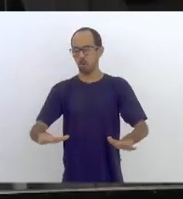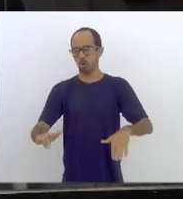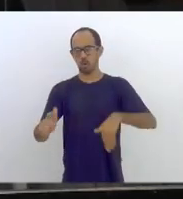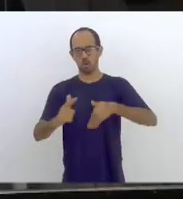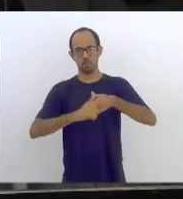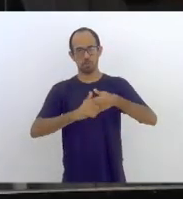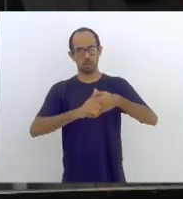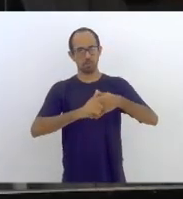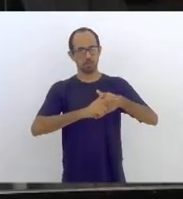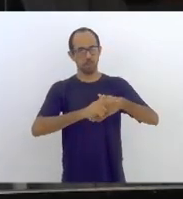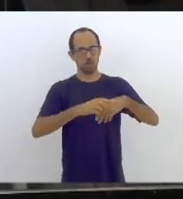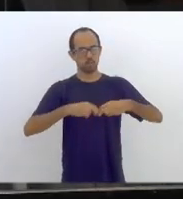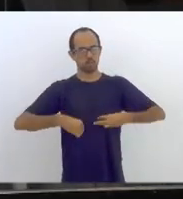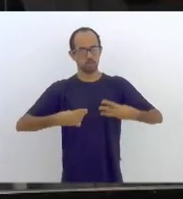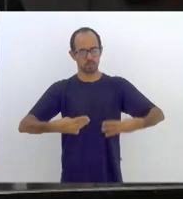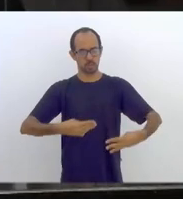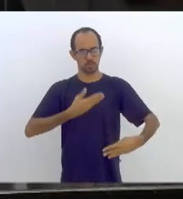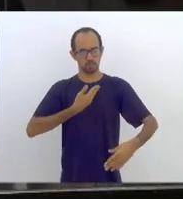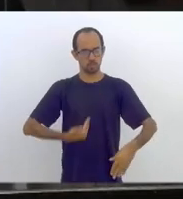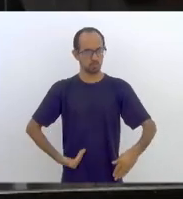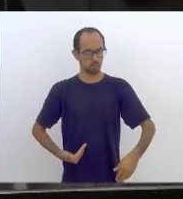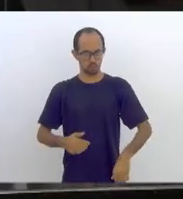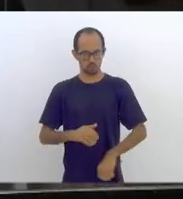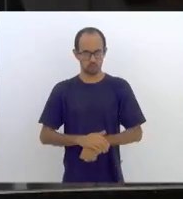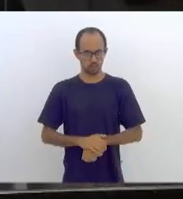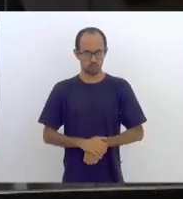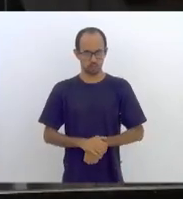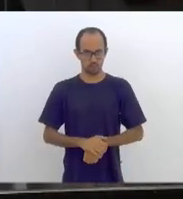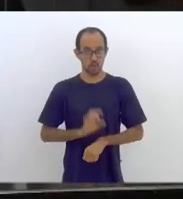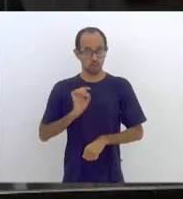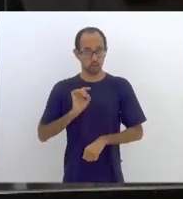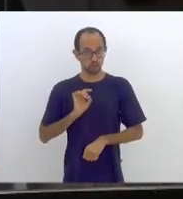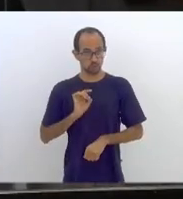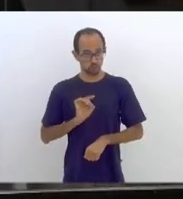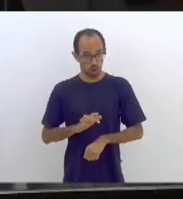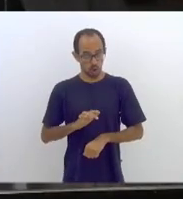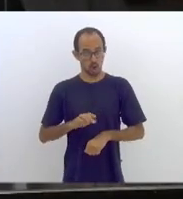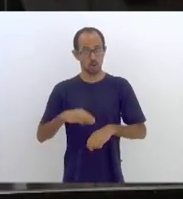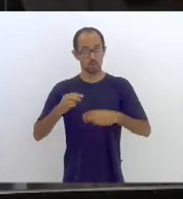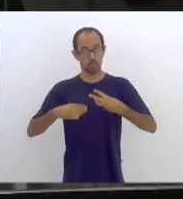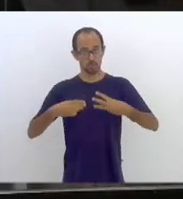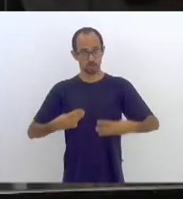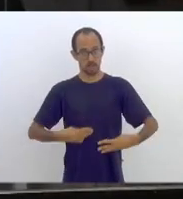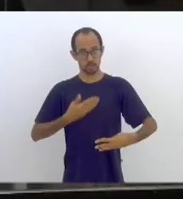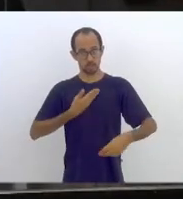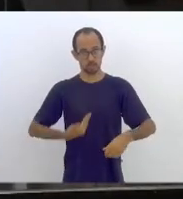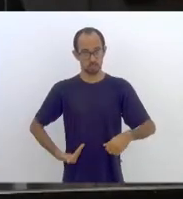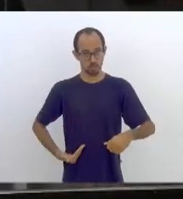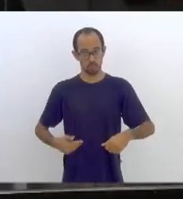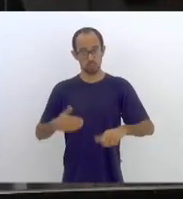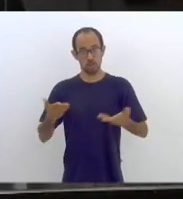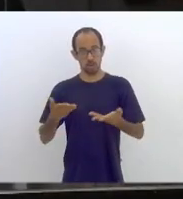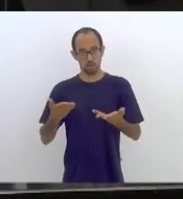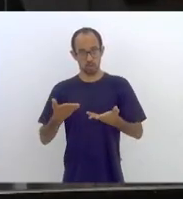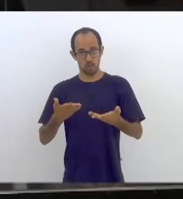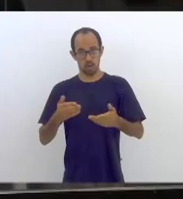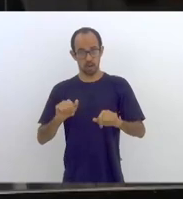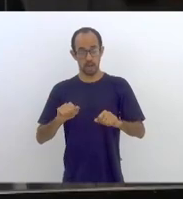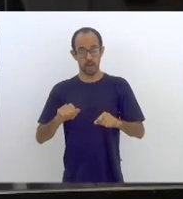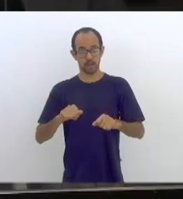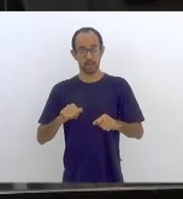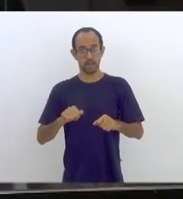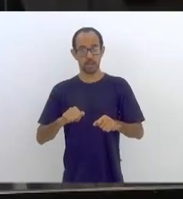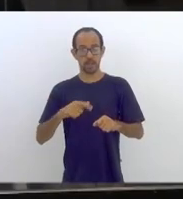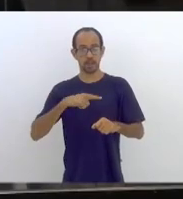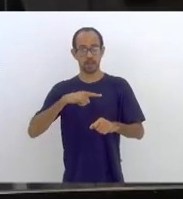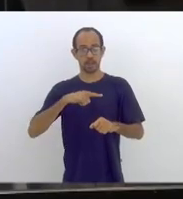do Ministério Público só cabe ao Ministério Público a titularidade da ação penal